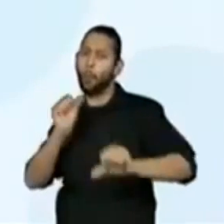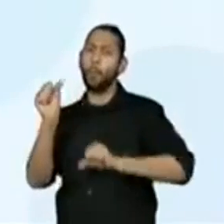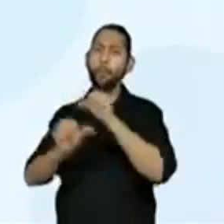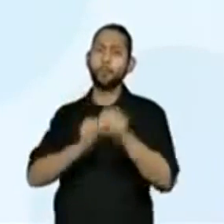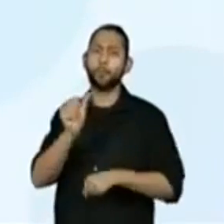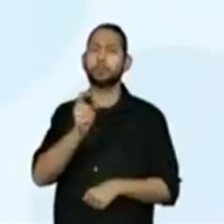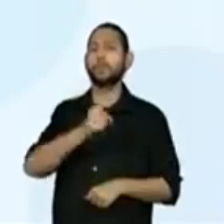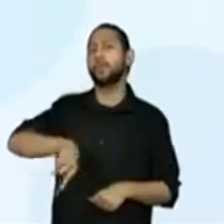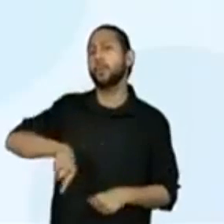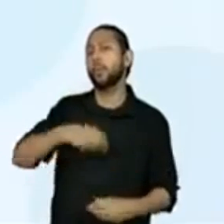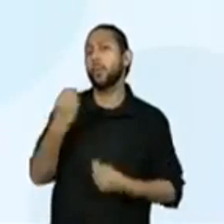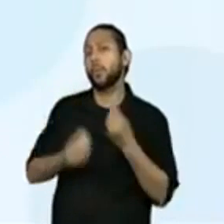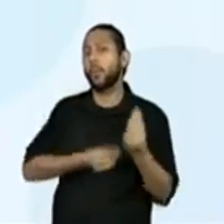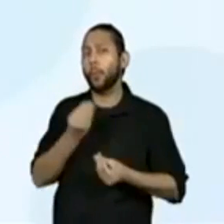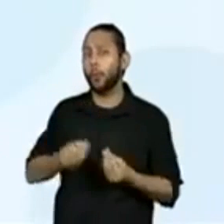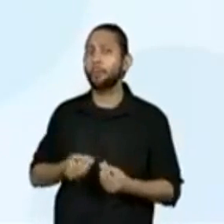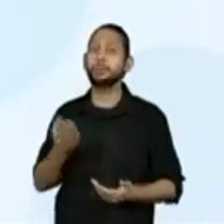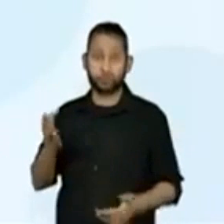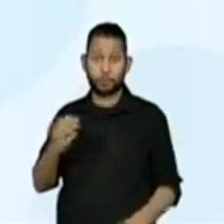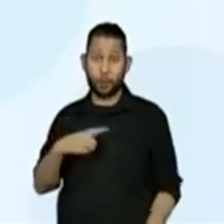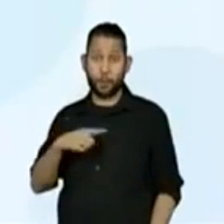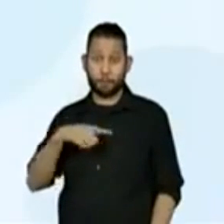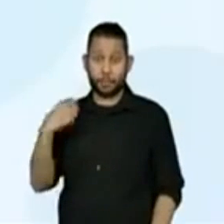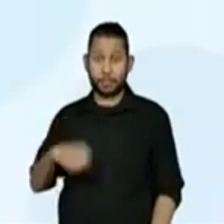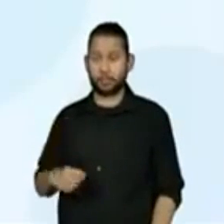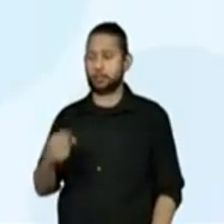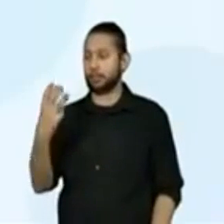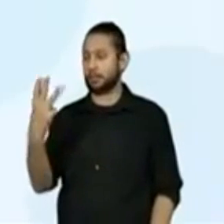O que eu faço? Eu repito esse número.